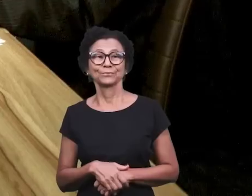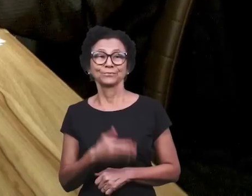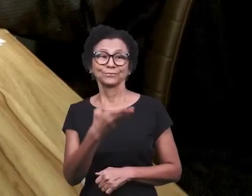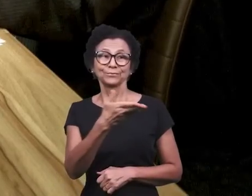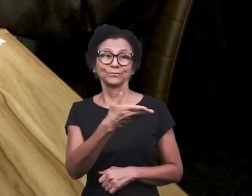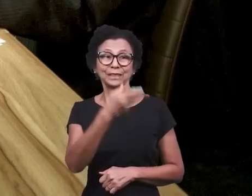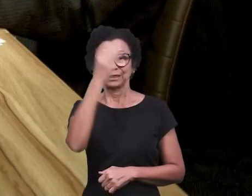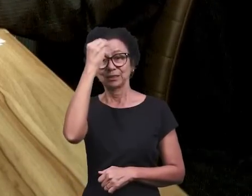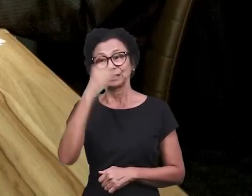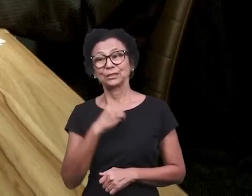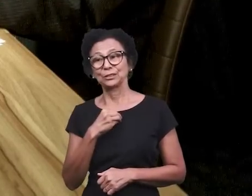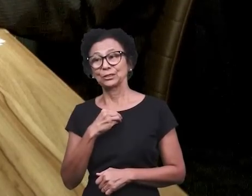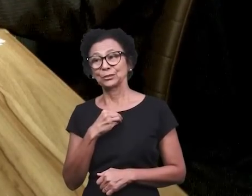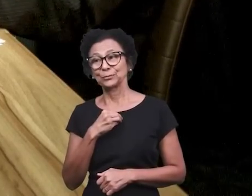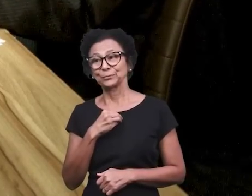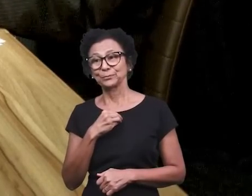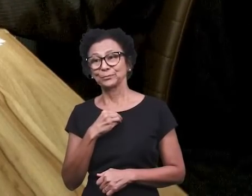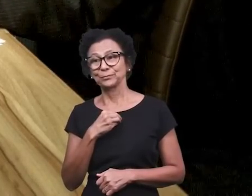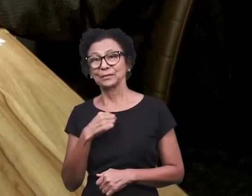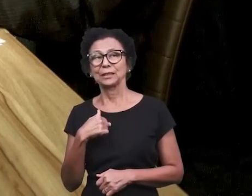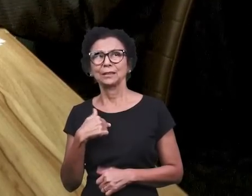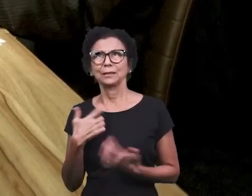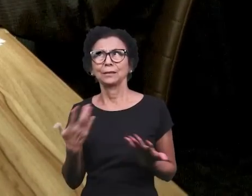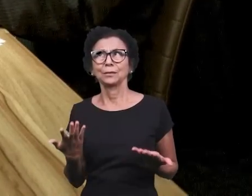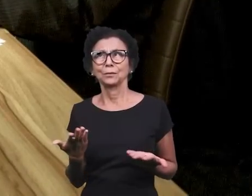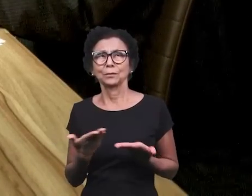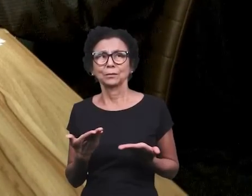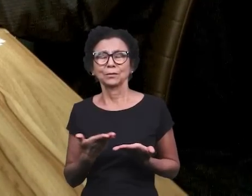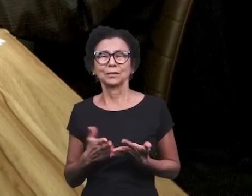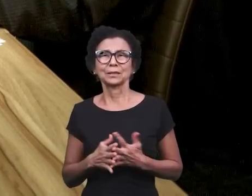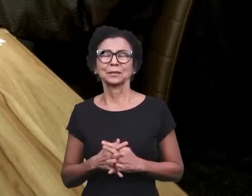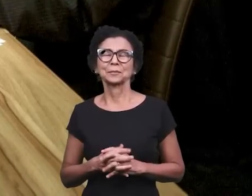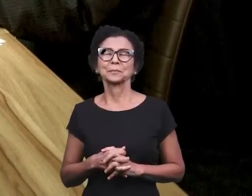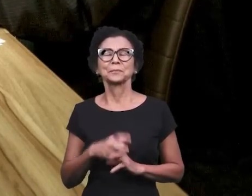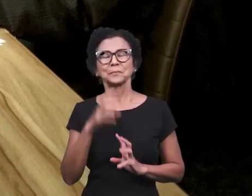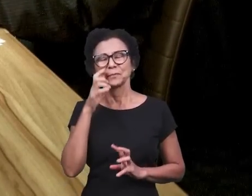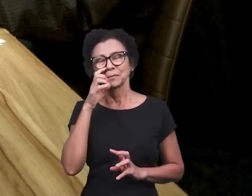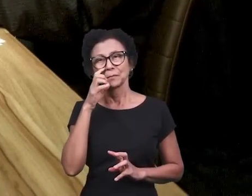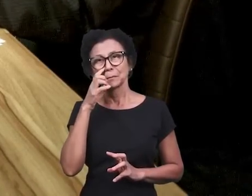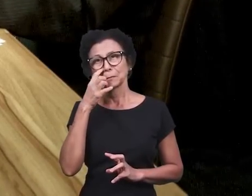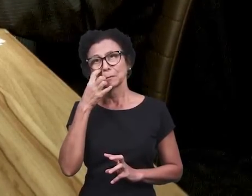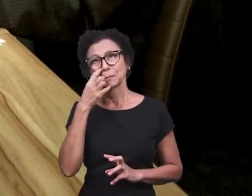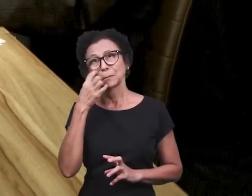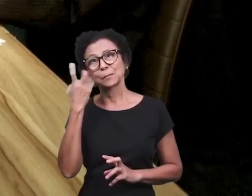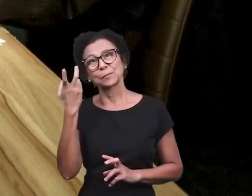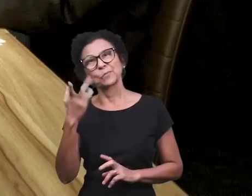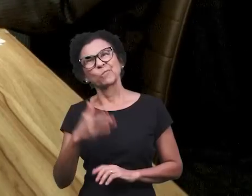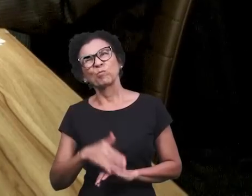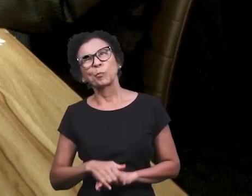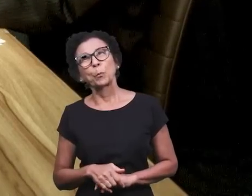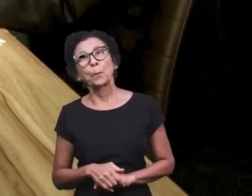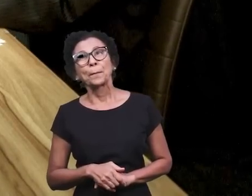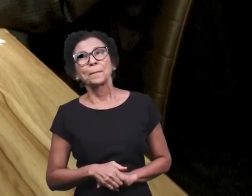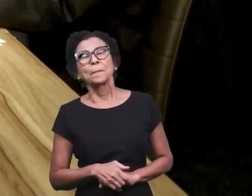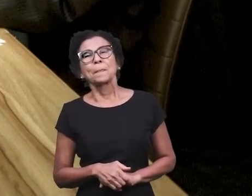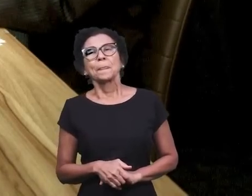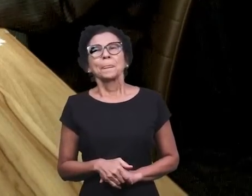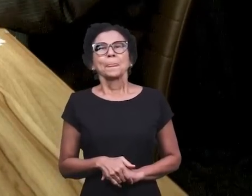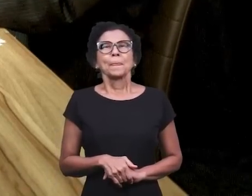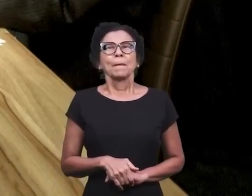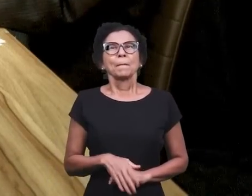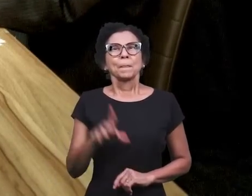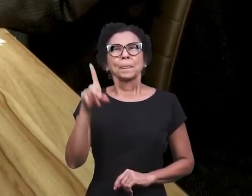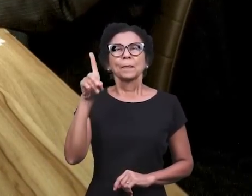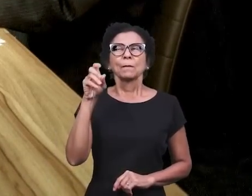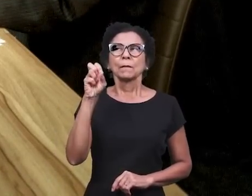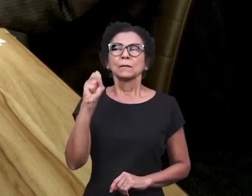desistiu, eu não podia assumir. E agora? Mas um dia, nas caminhadas ali, então o que eu estava fazendo?